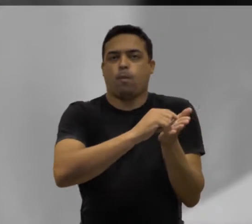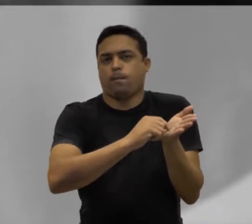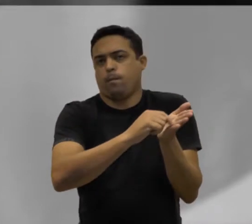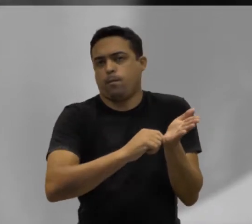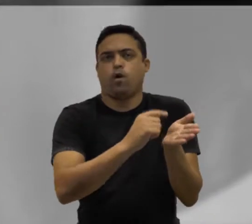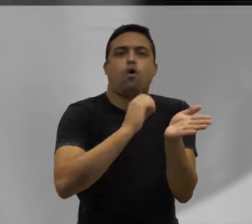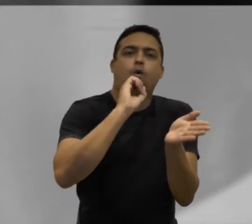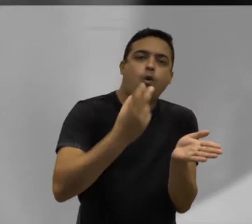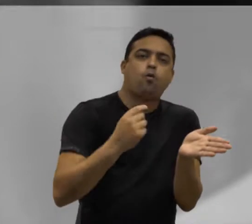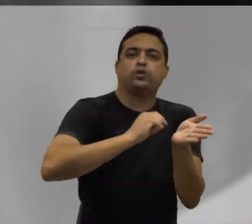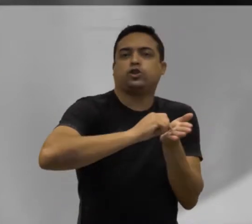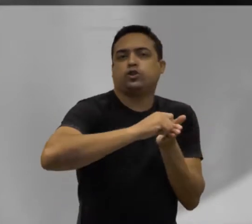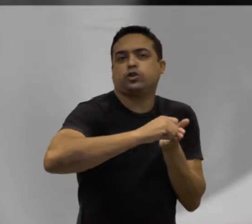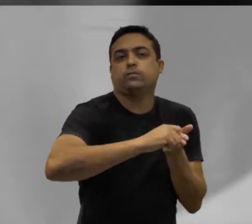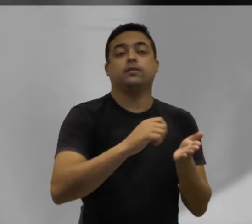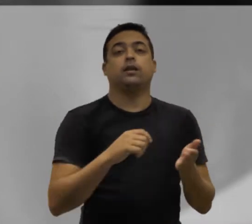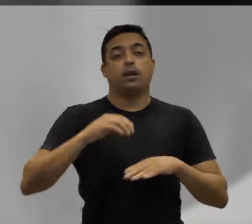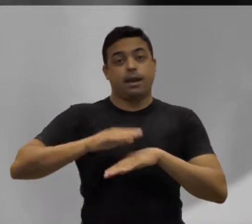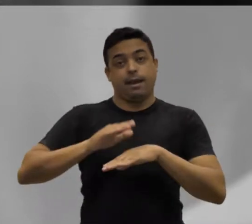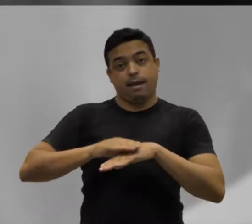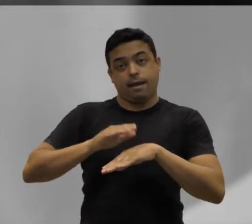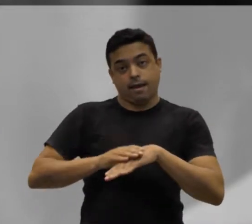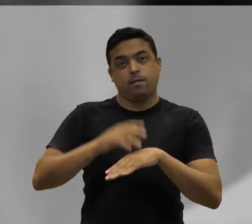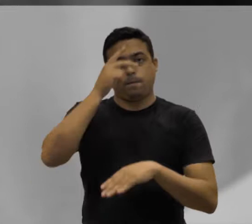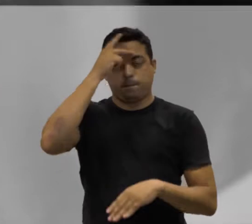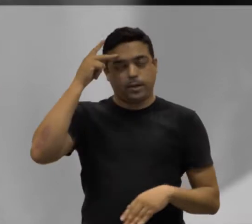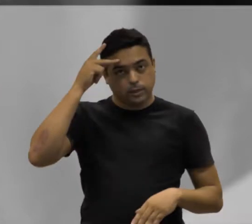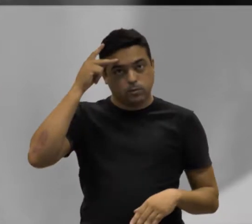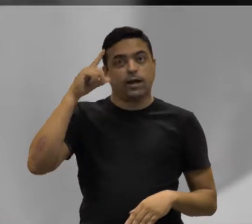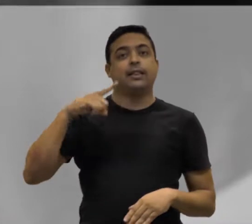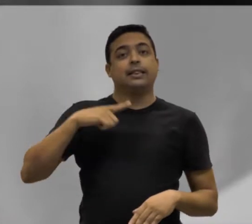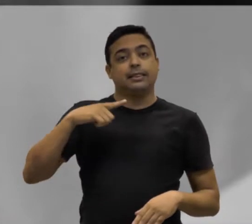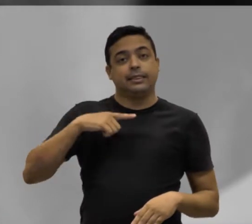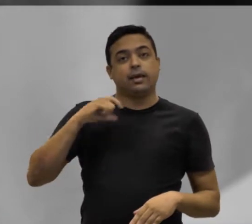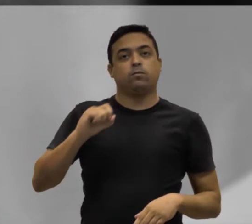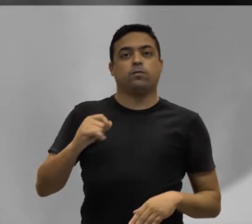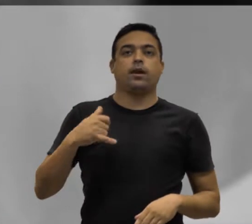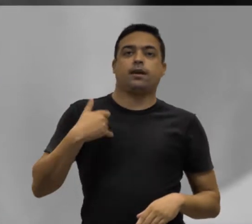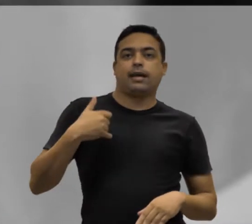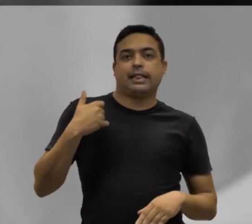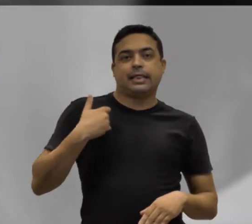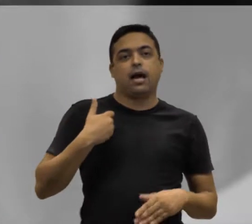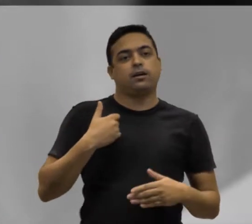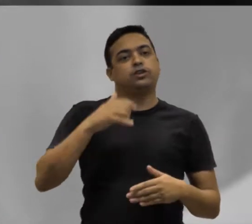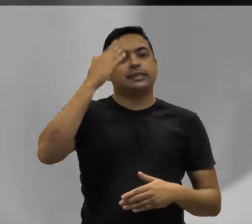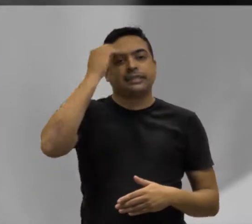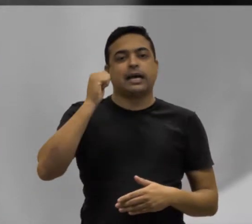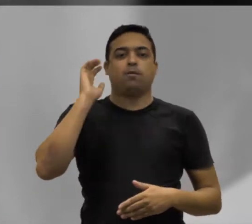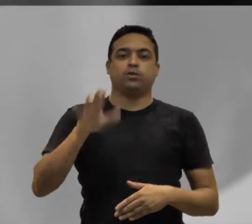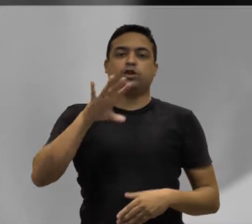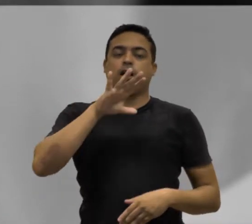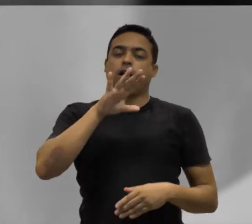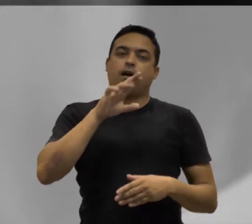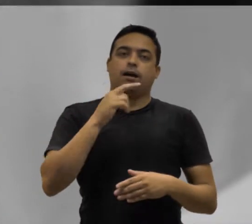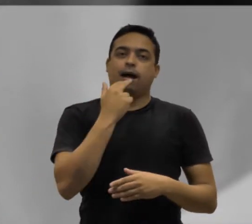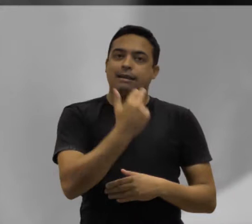caixa alta, utilizada especialmente pela pessoa com surdo-cegueira que teve a perda visual após ser alfabetizada.